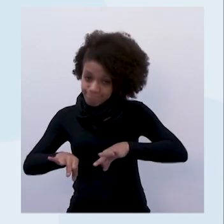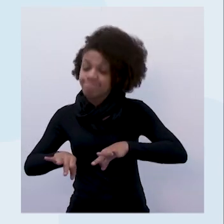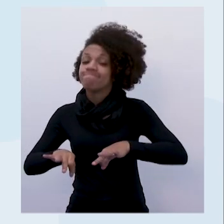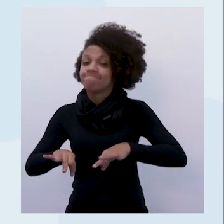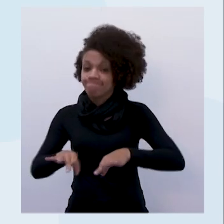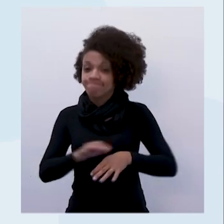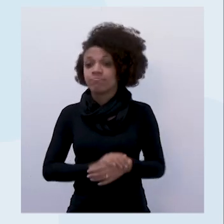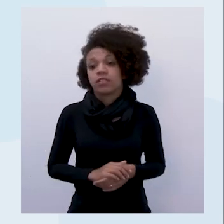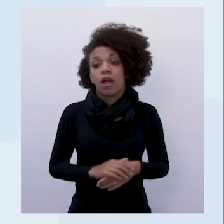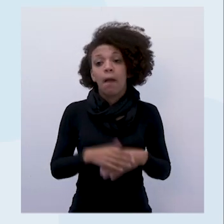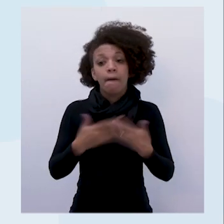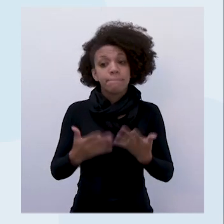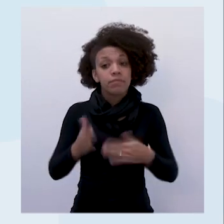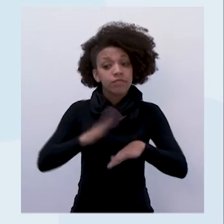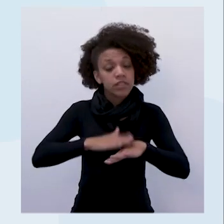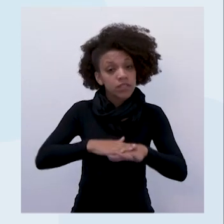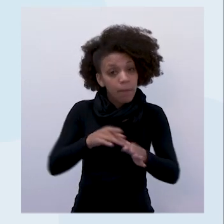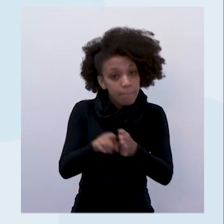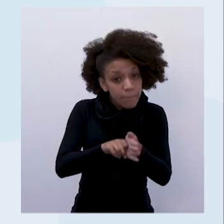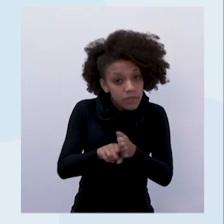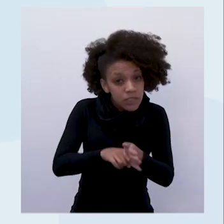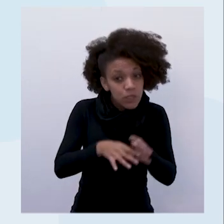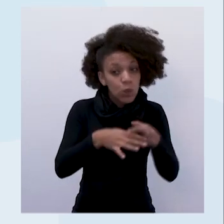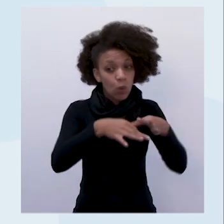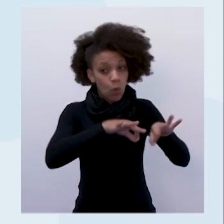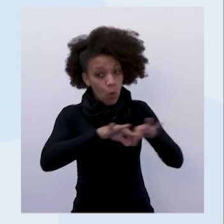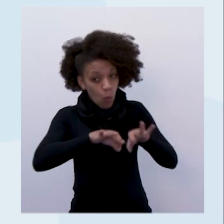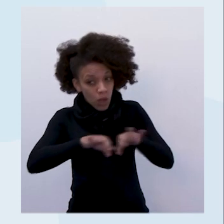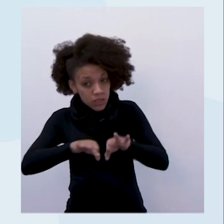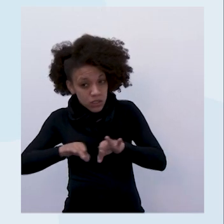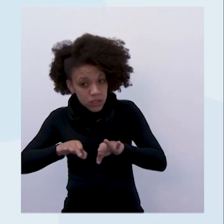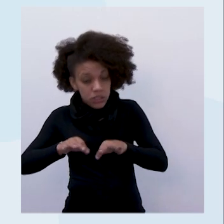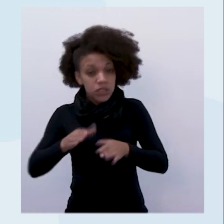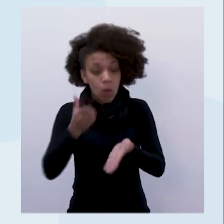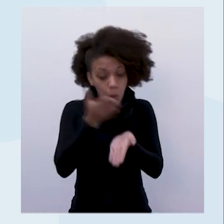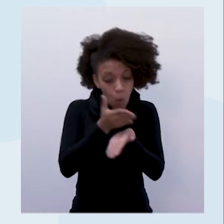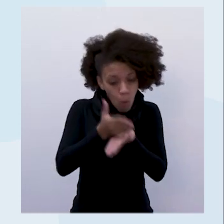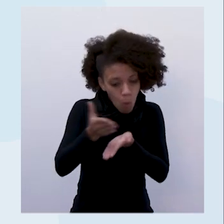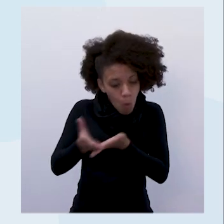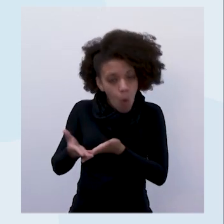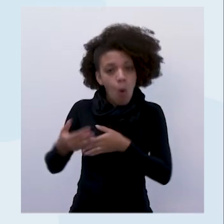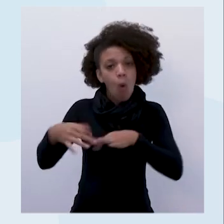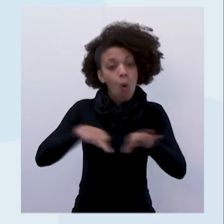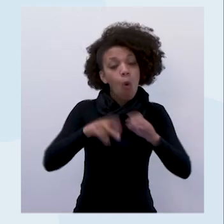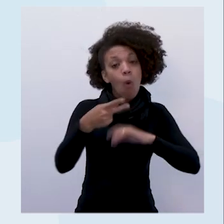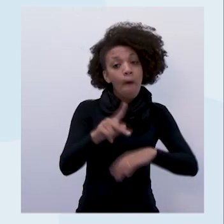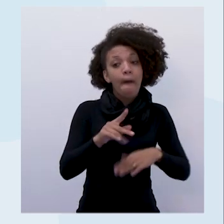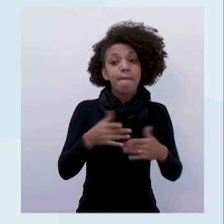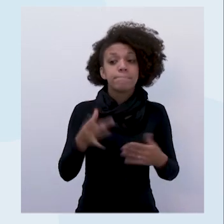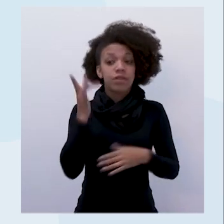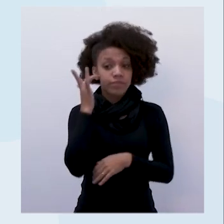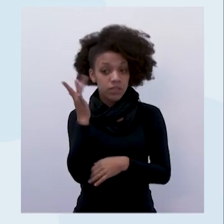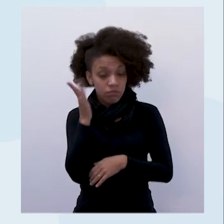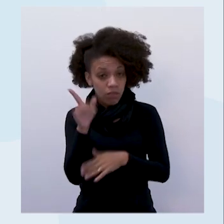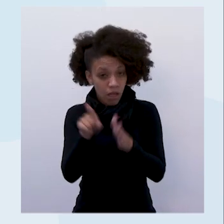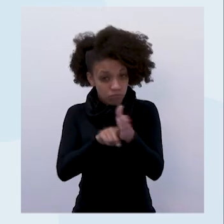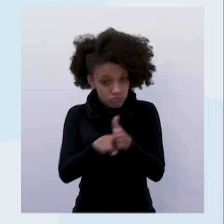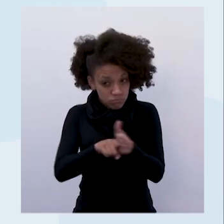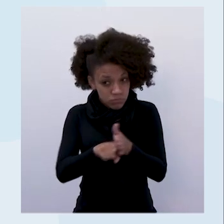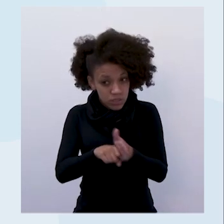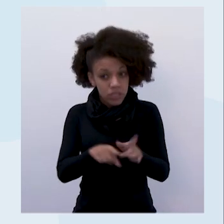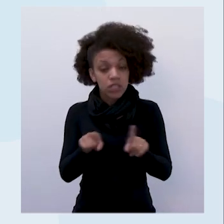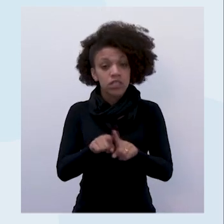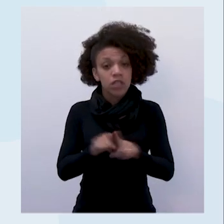organização. Para realizar a pesquisa, planeje, organize cada passo do seu projeto para facilitar a investigação e